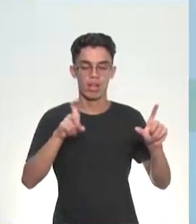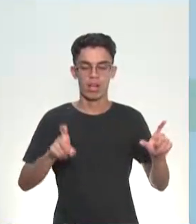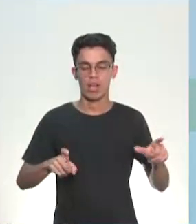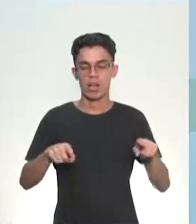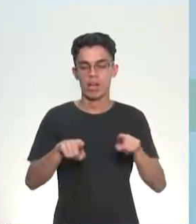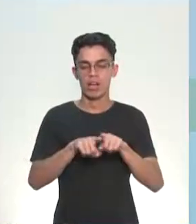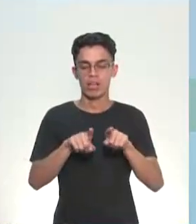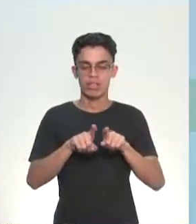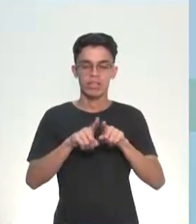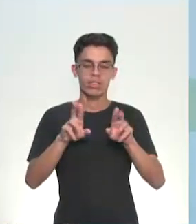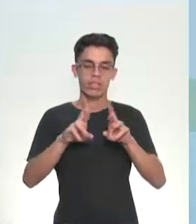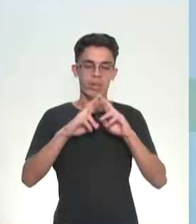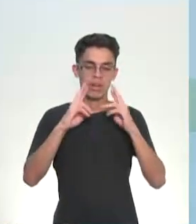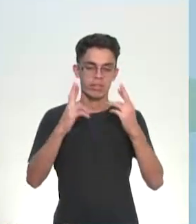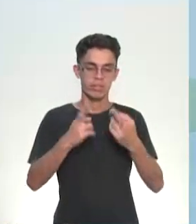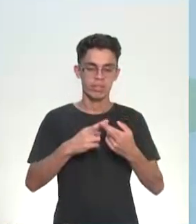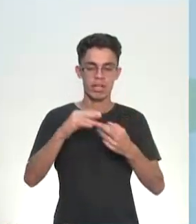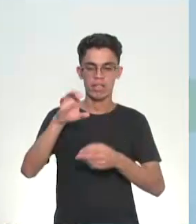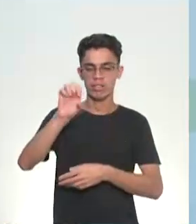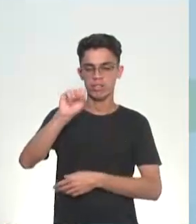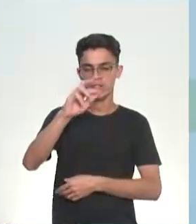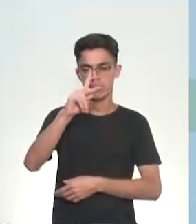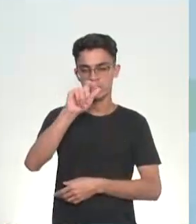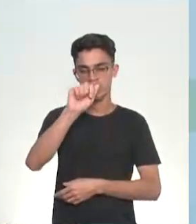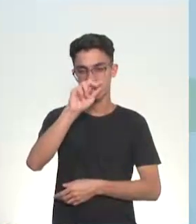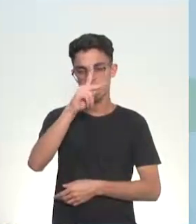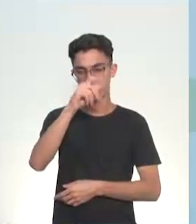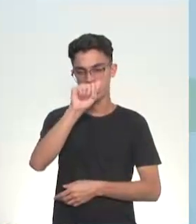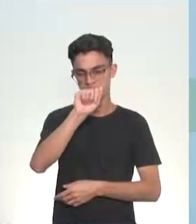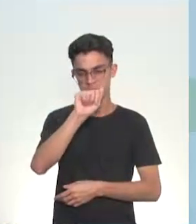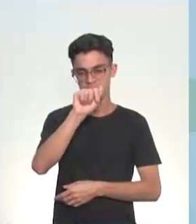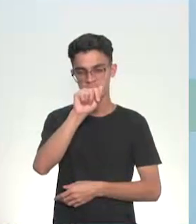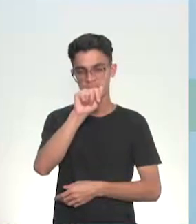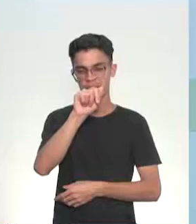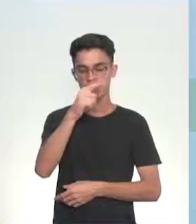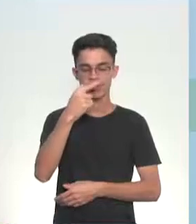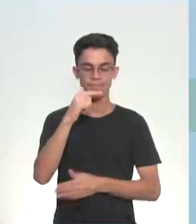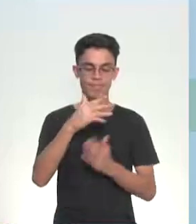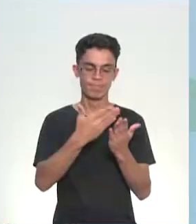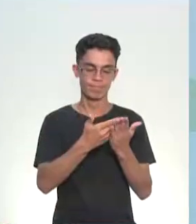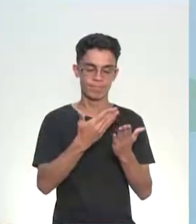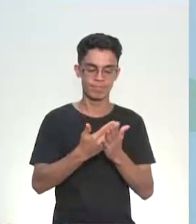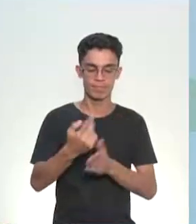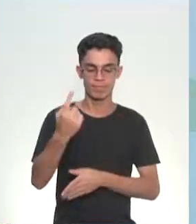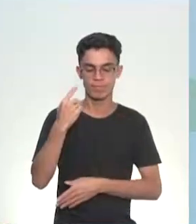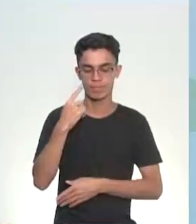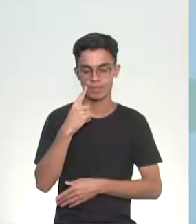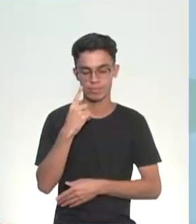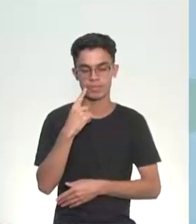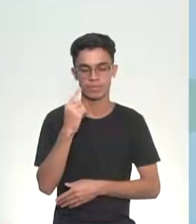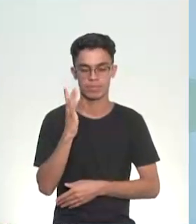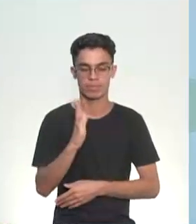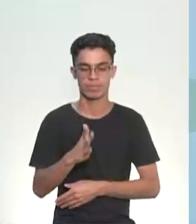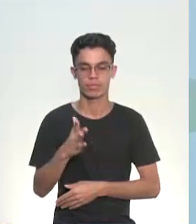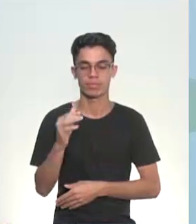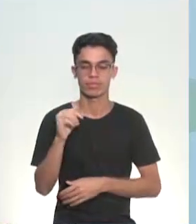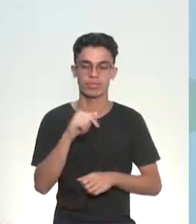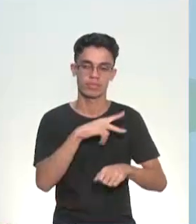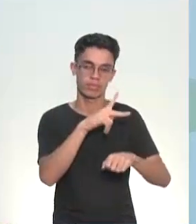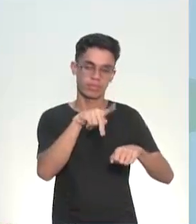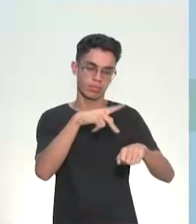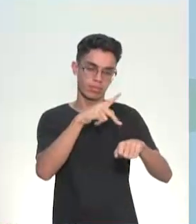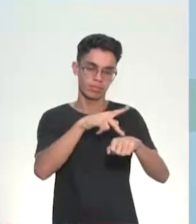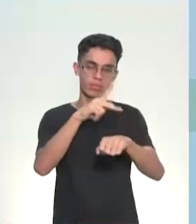vice-reinos da Espanha, né, e eles mesmos depois entrando em conflitos, a gente já viu isso em aulas anteriores, e, logicamente, vários